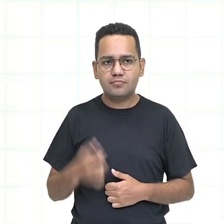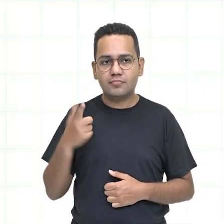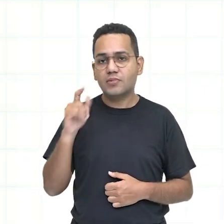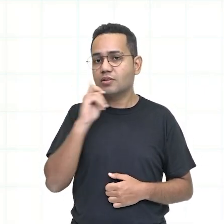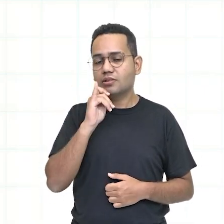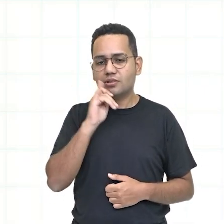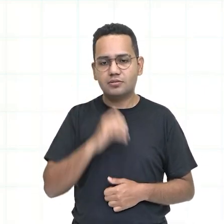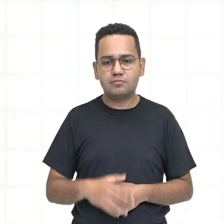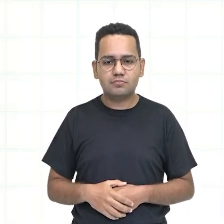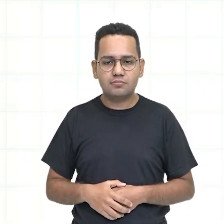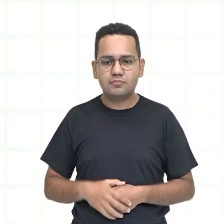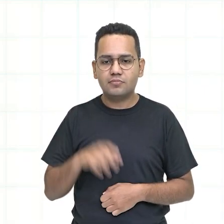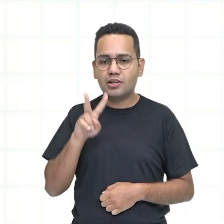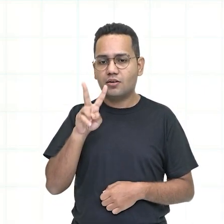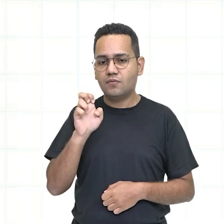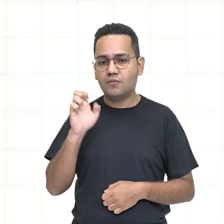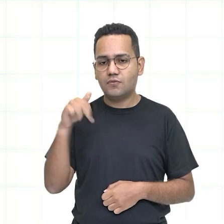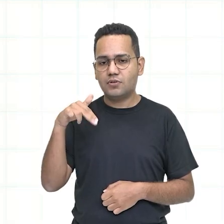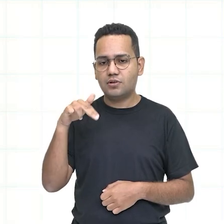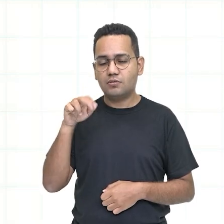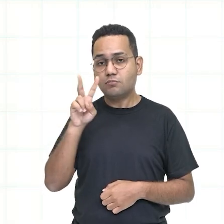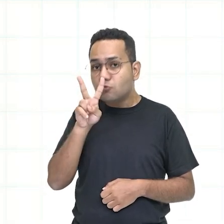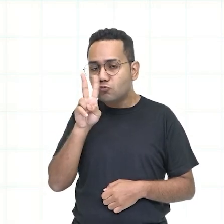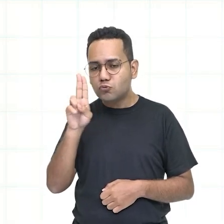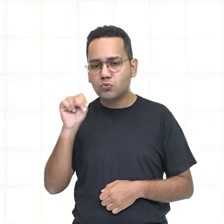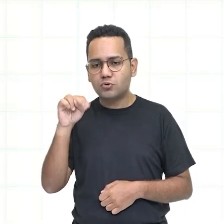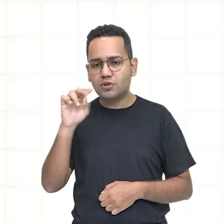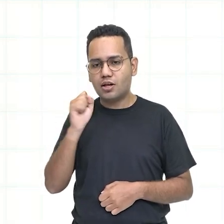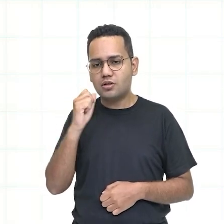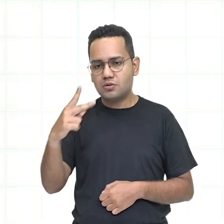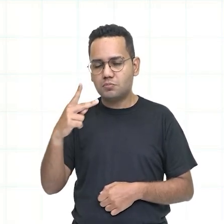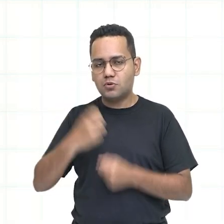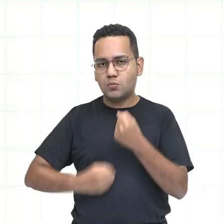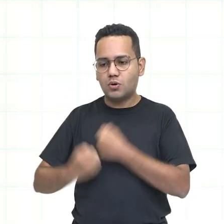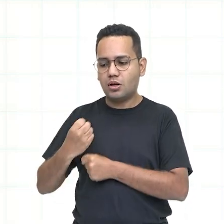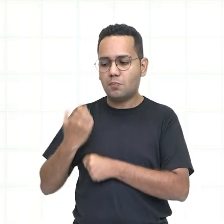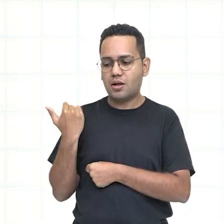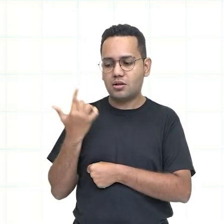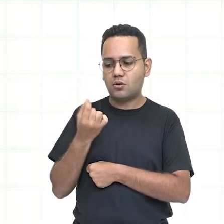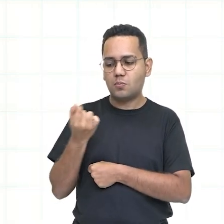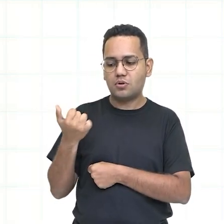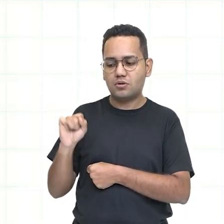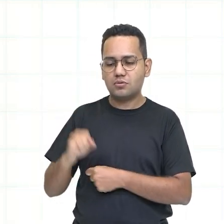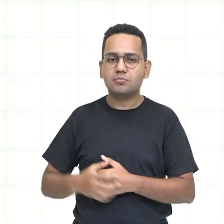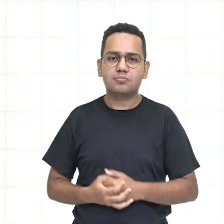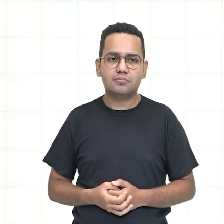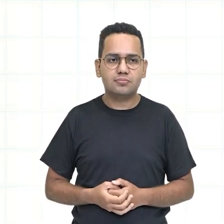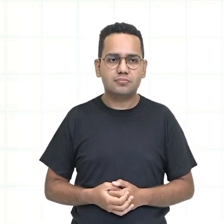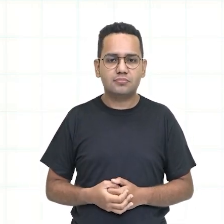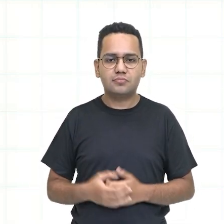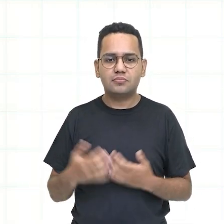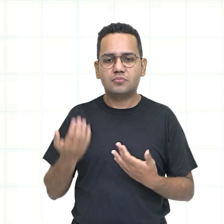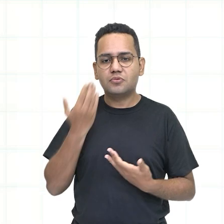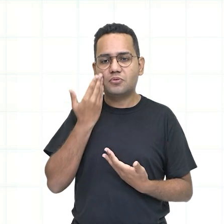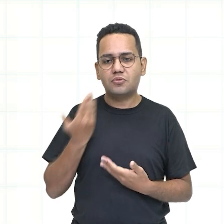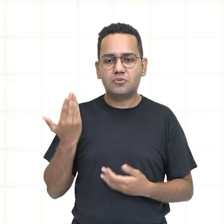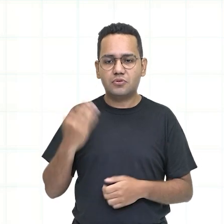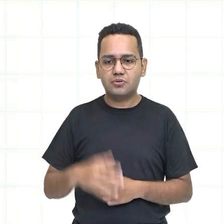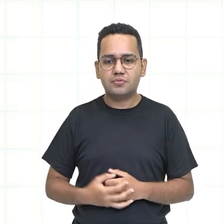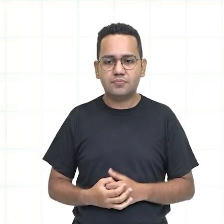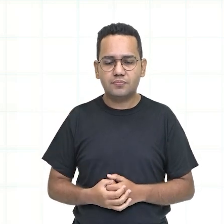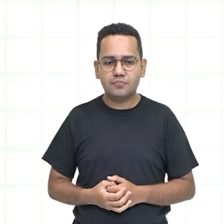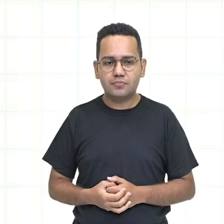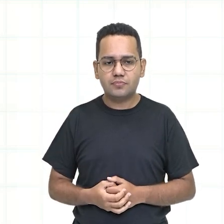Essa questão é da VUNESP de 2018. E ela diz o seguinte: no trecho